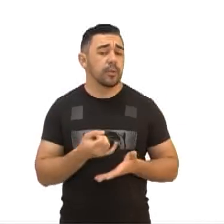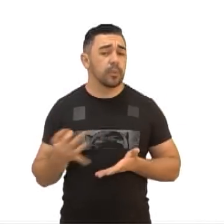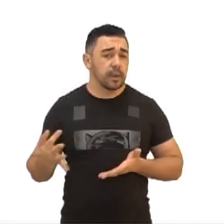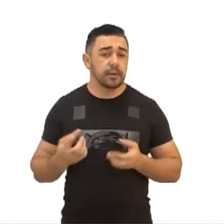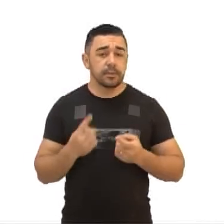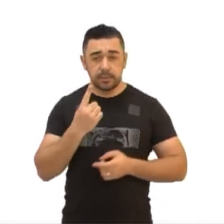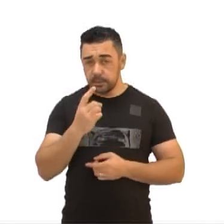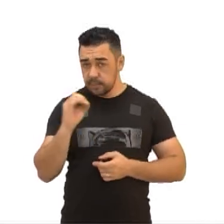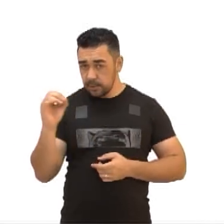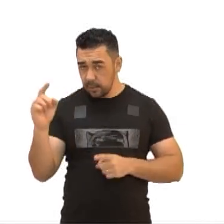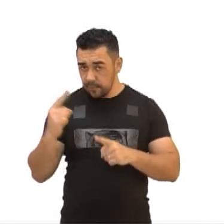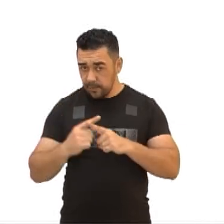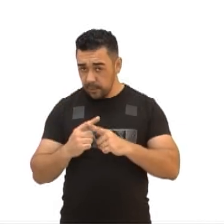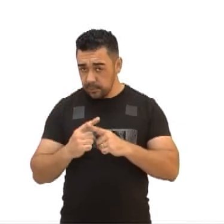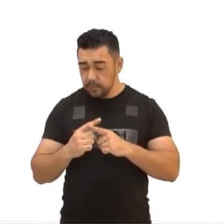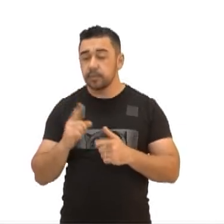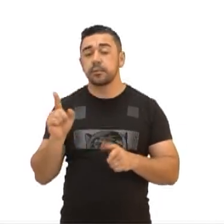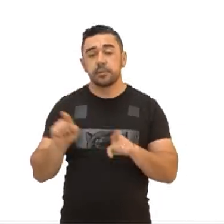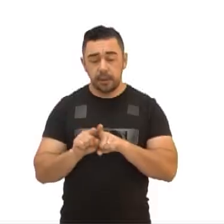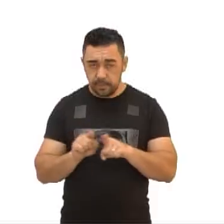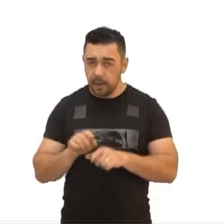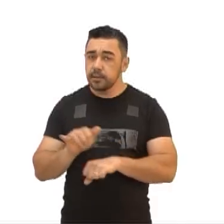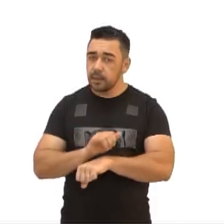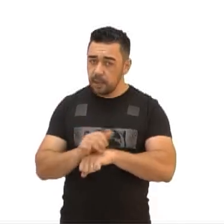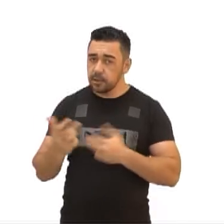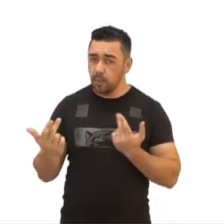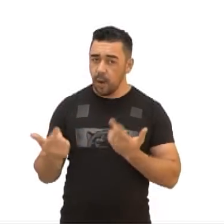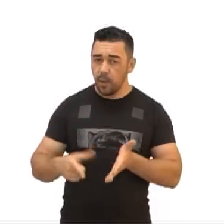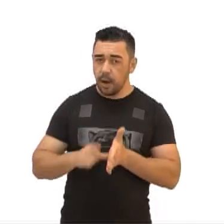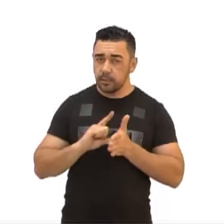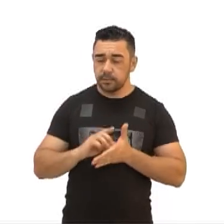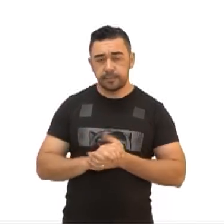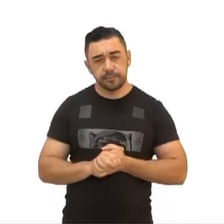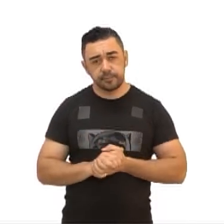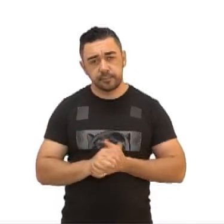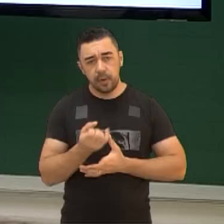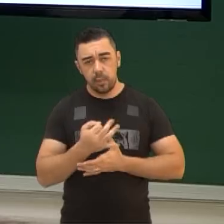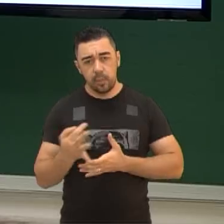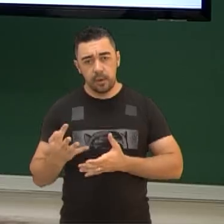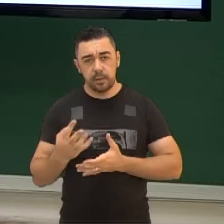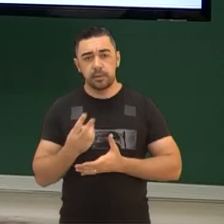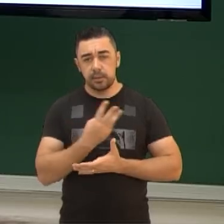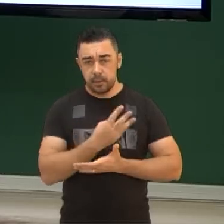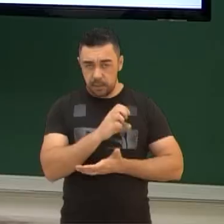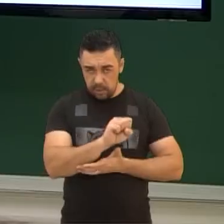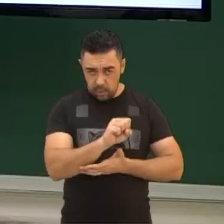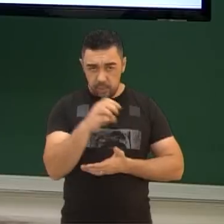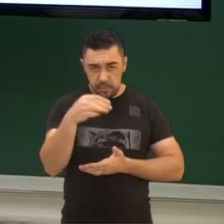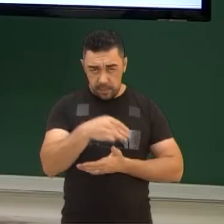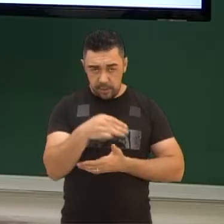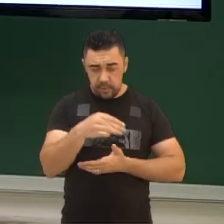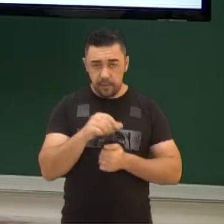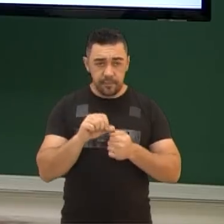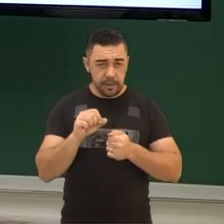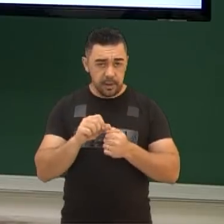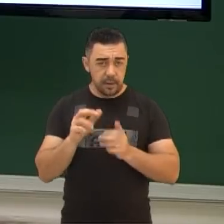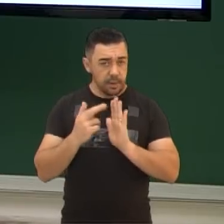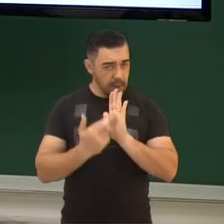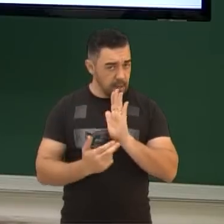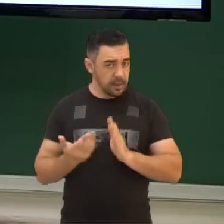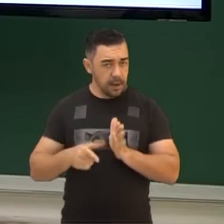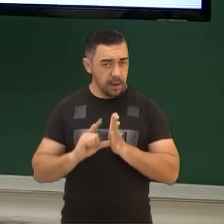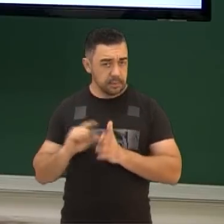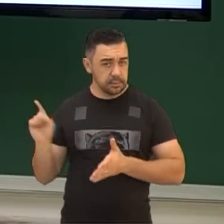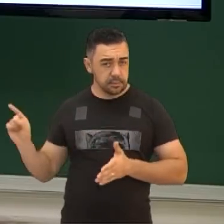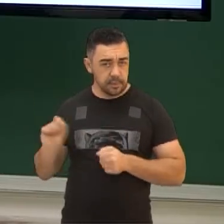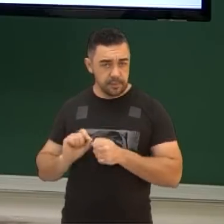em 100 vezes, utilizando essa mesma estratégia, tá bom? Então, a largura é 38 metros, utilizando a mesma